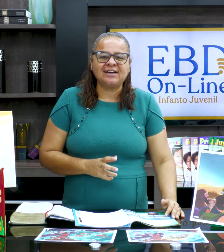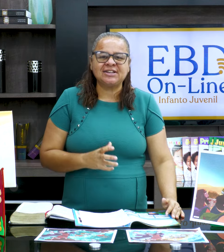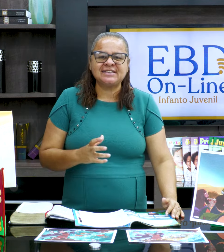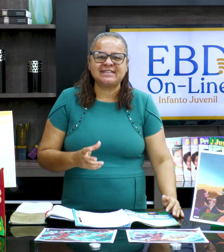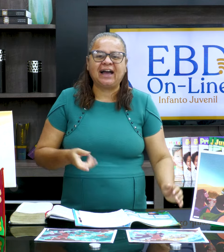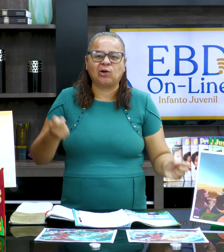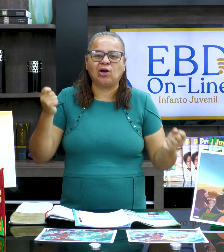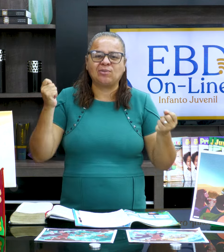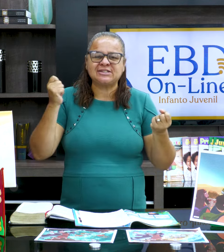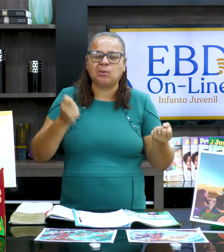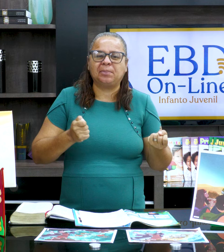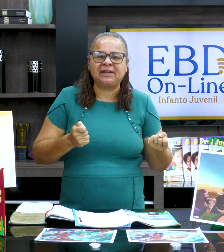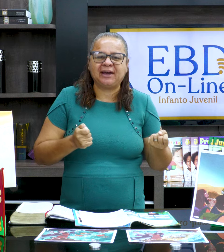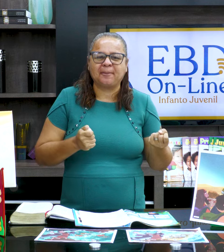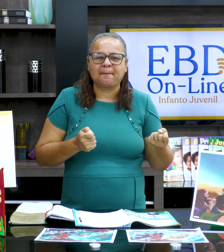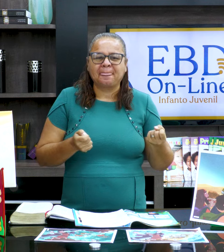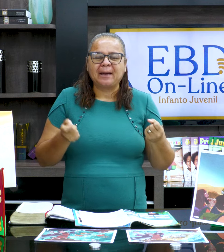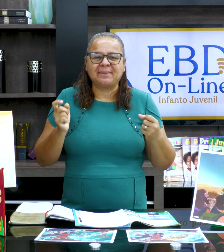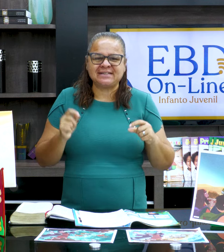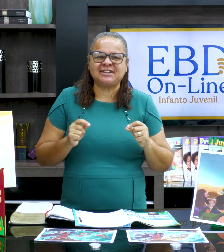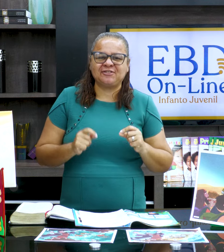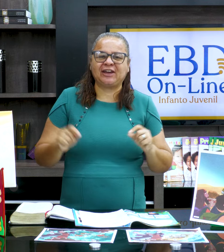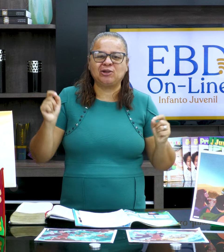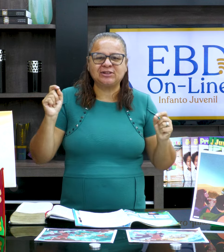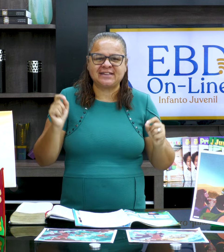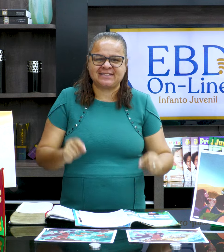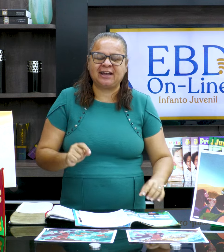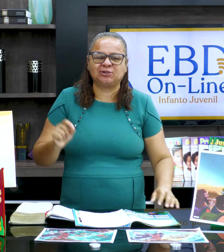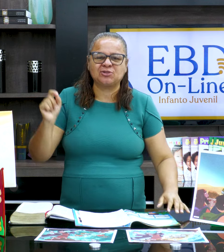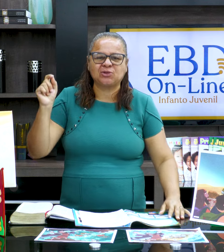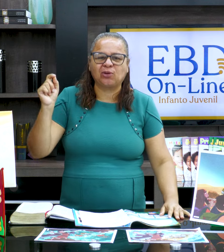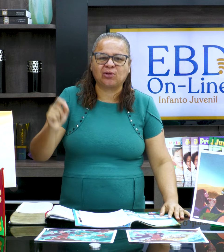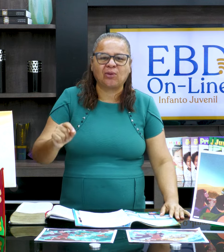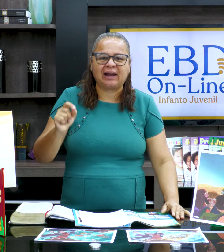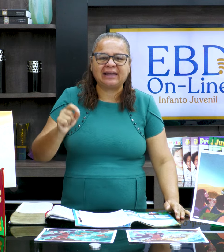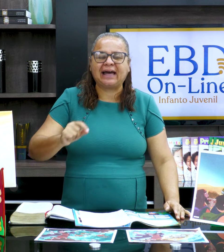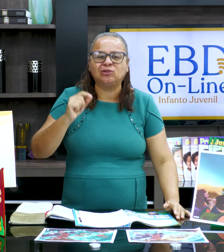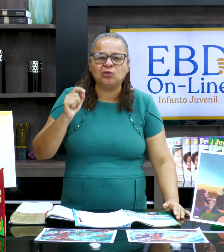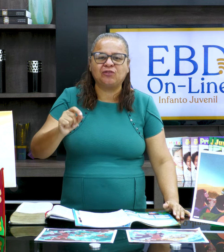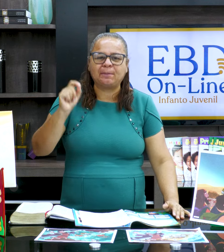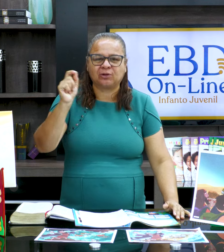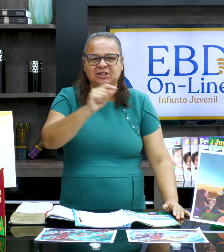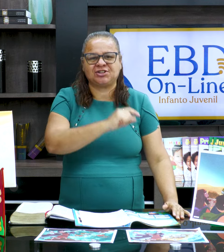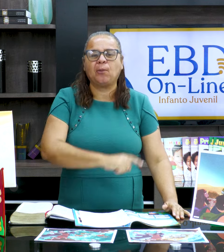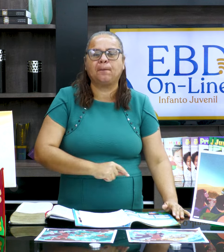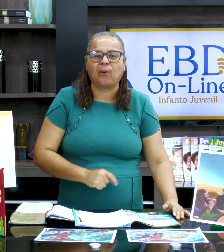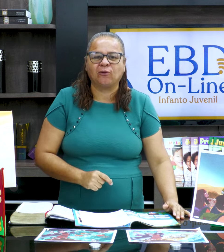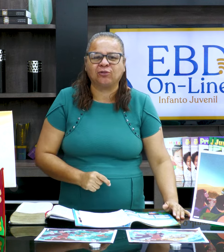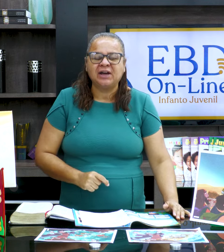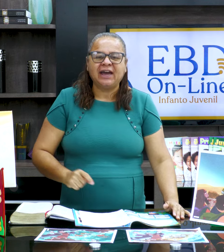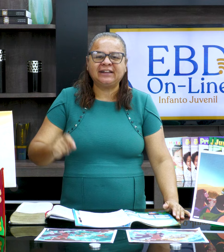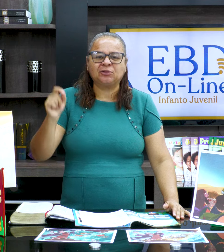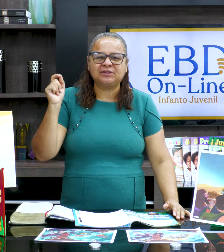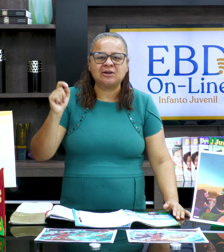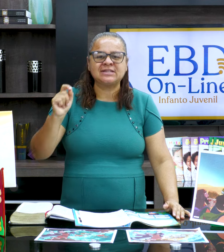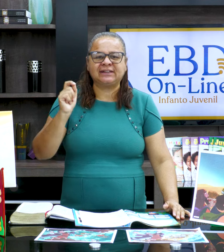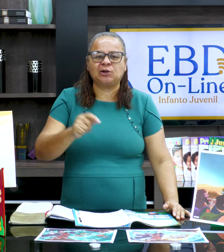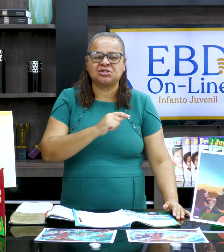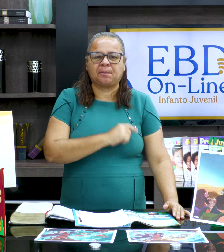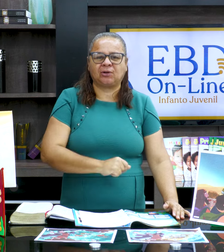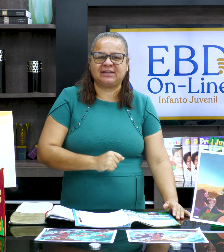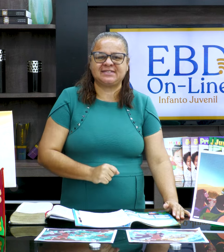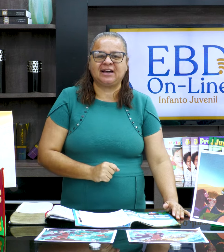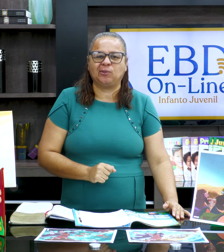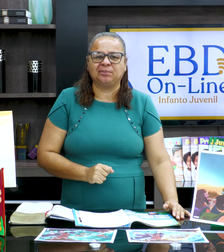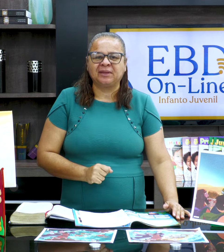né a gente sai coloca uma sombrinha mas a gente vê que no deserto Deus colocou ali a nuvem proteger o povo então Deus é